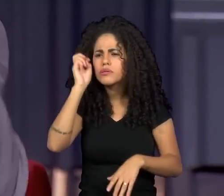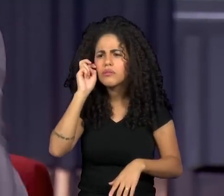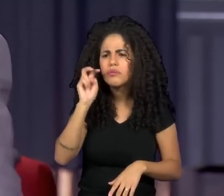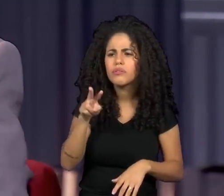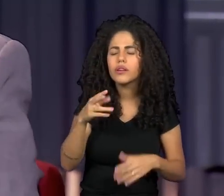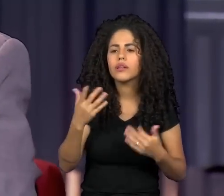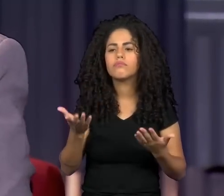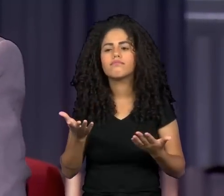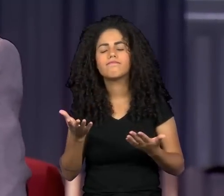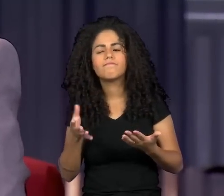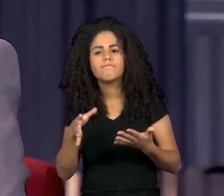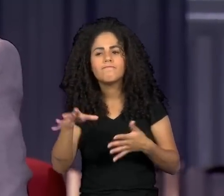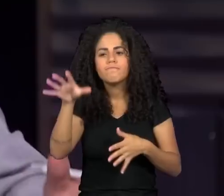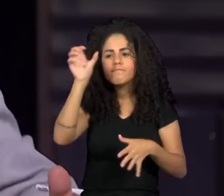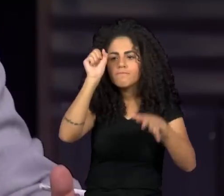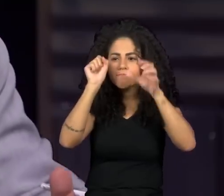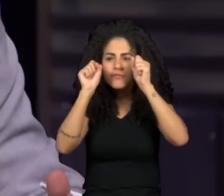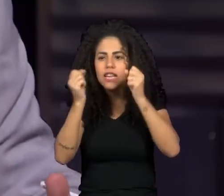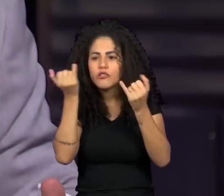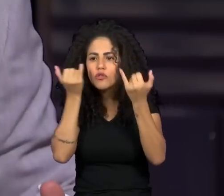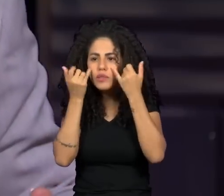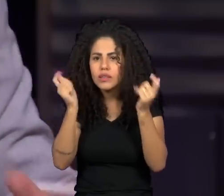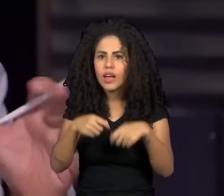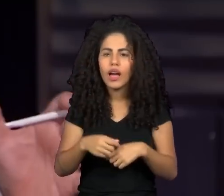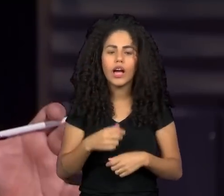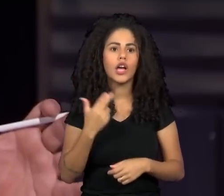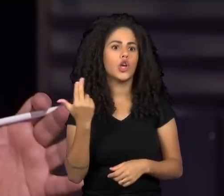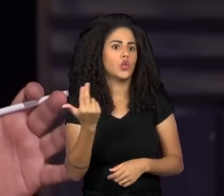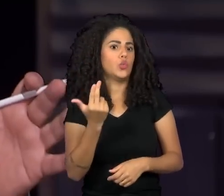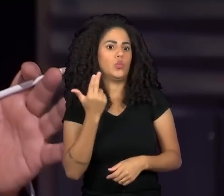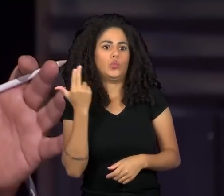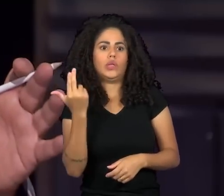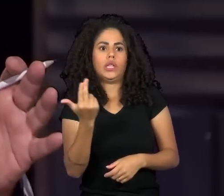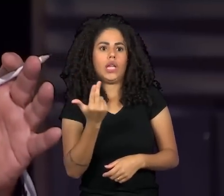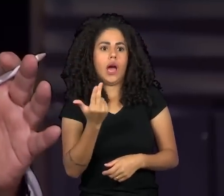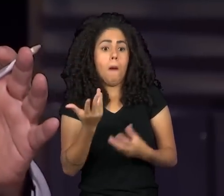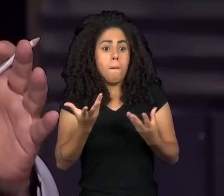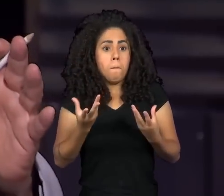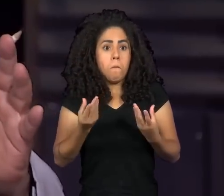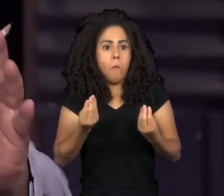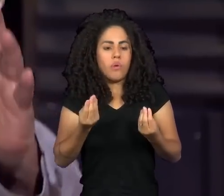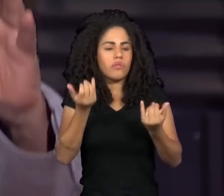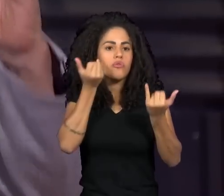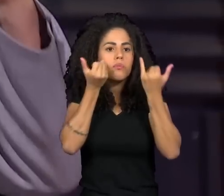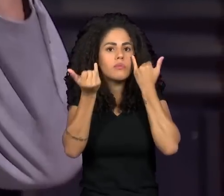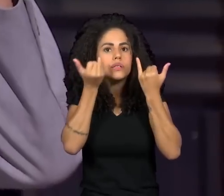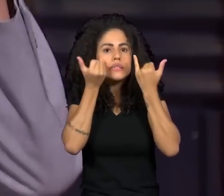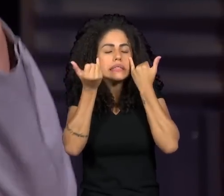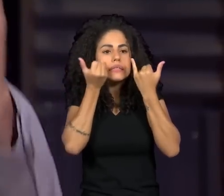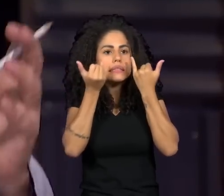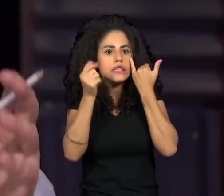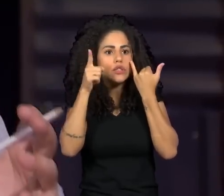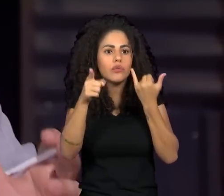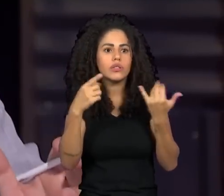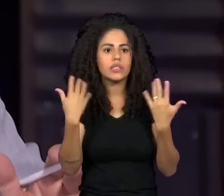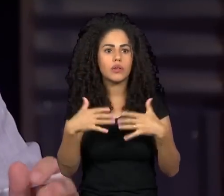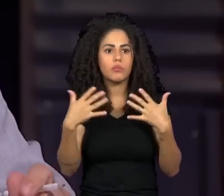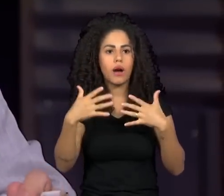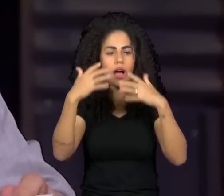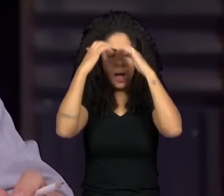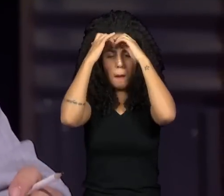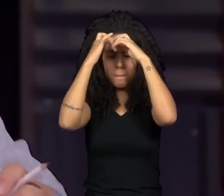não conseguir pegar tudo. É impossível. Porque é muita informação, pessoal. Né? Você é um jorro assim,